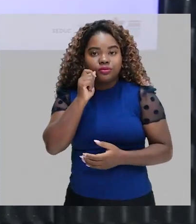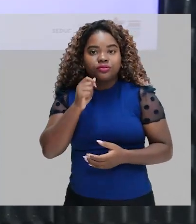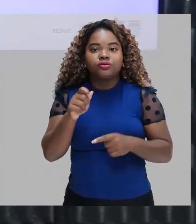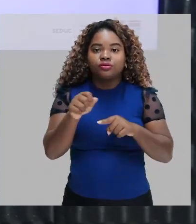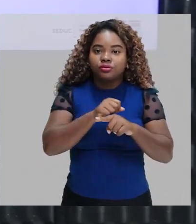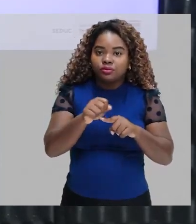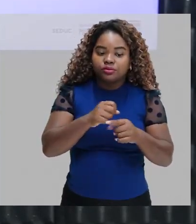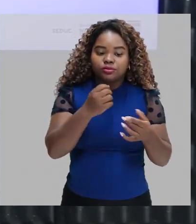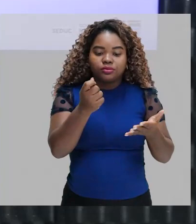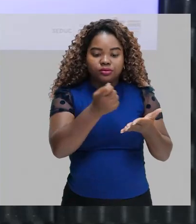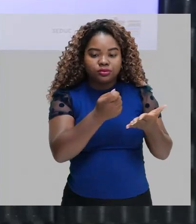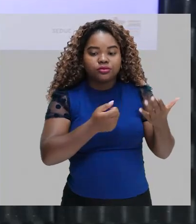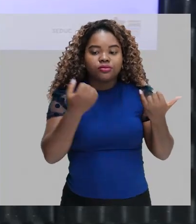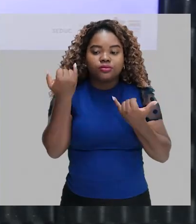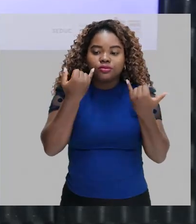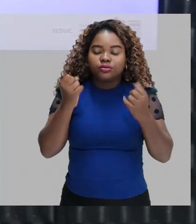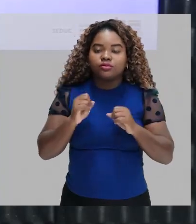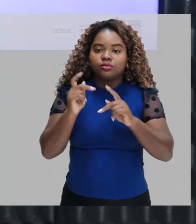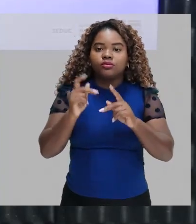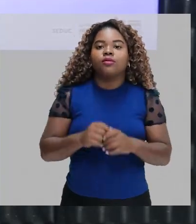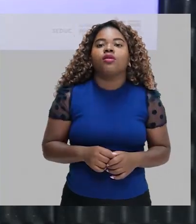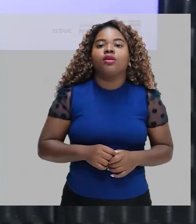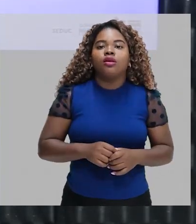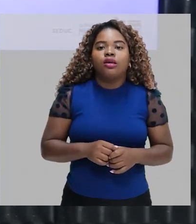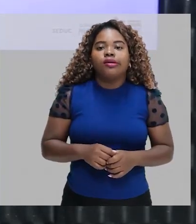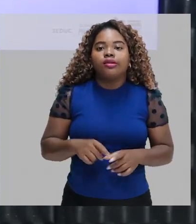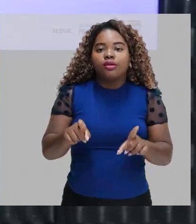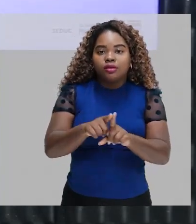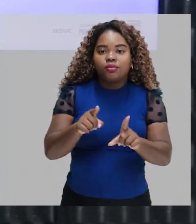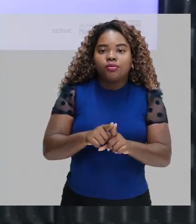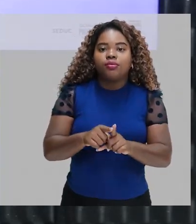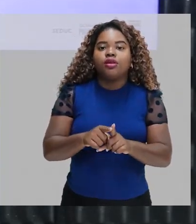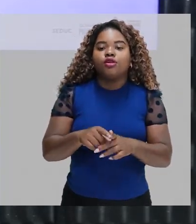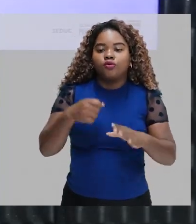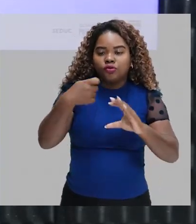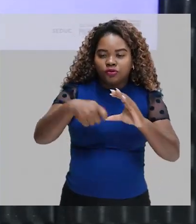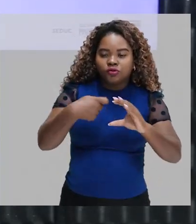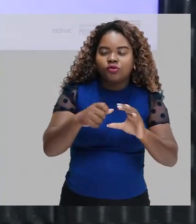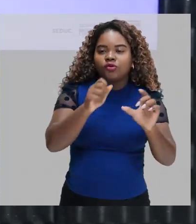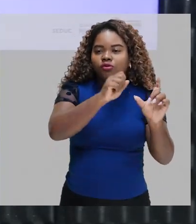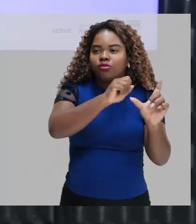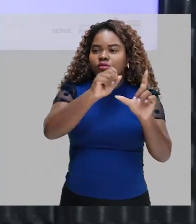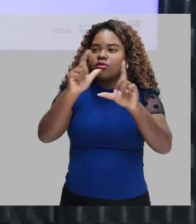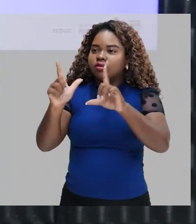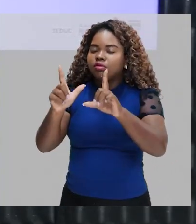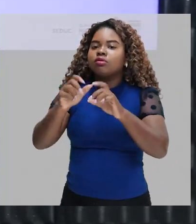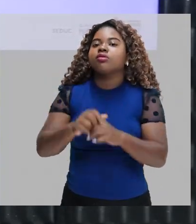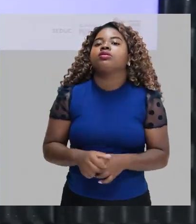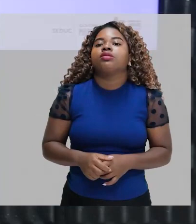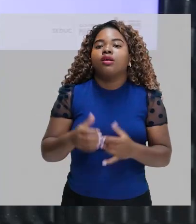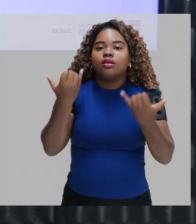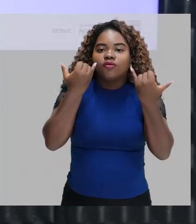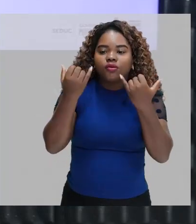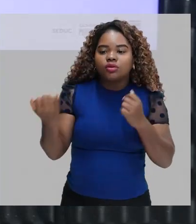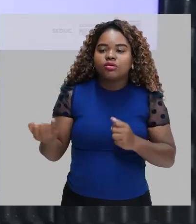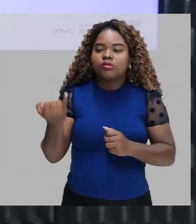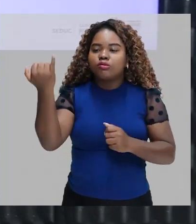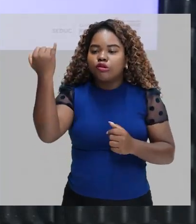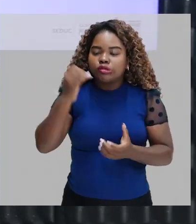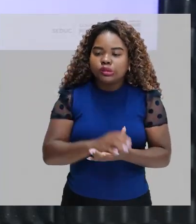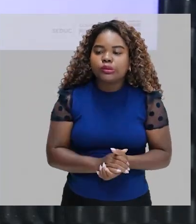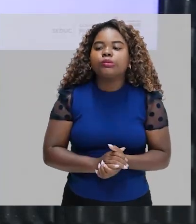anotações, certo? E acompanhando o vídeo, aquele gráfico, aquela tabela, aquela informação que você achar interessante, printa a